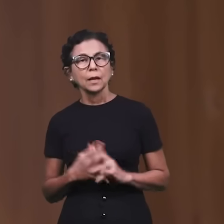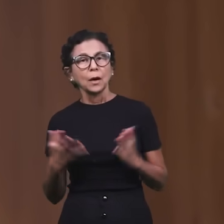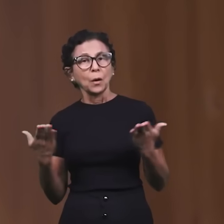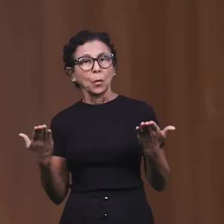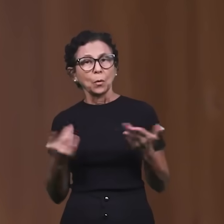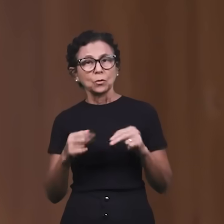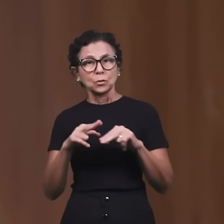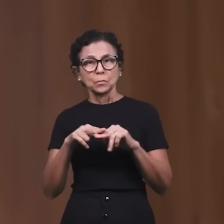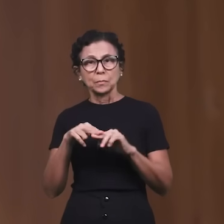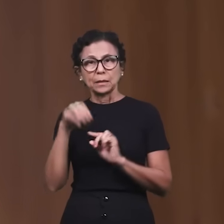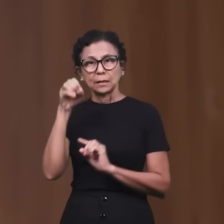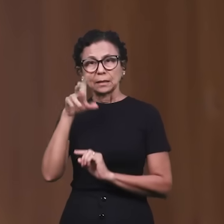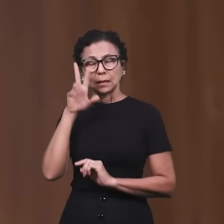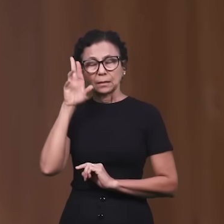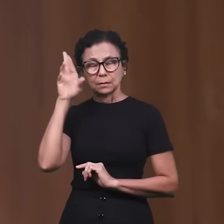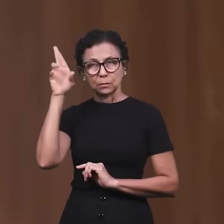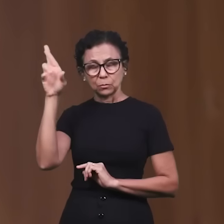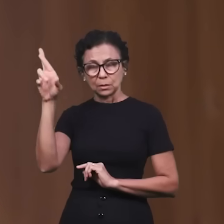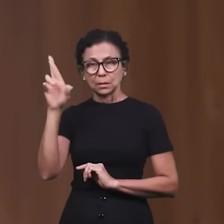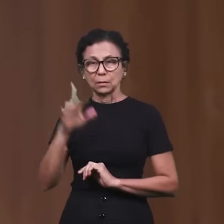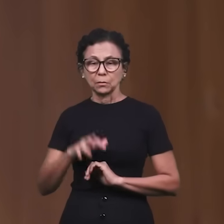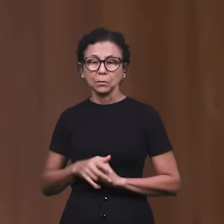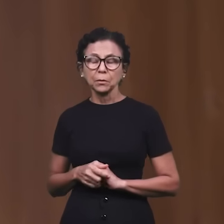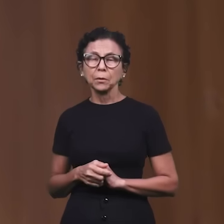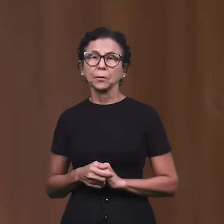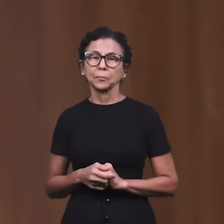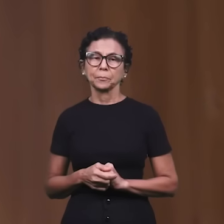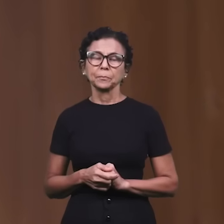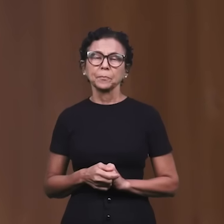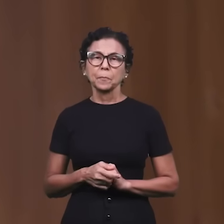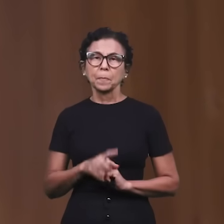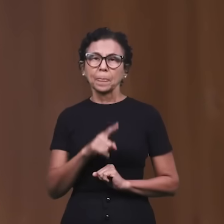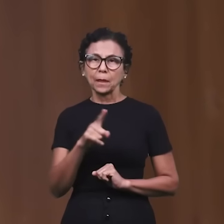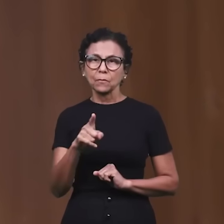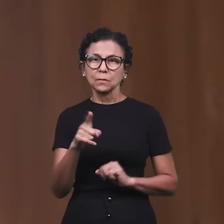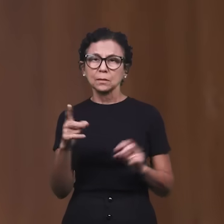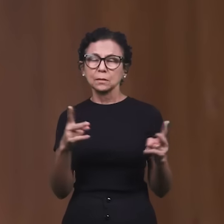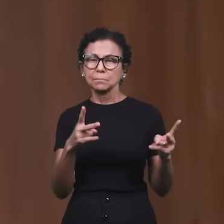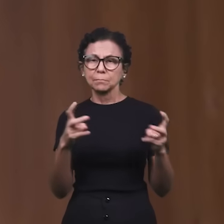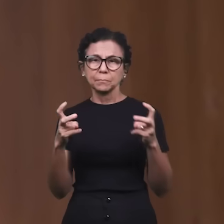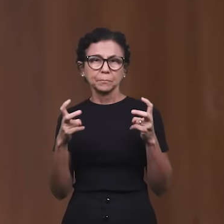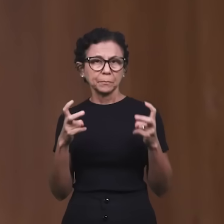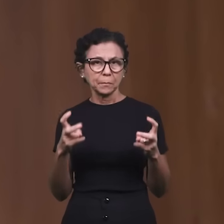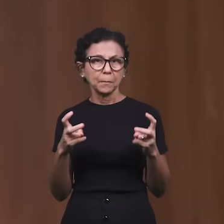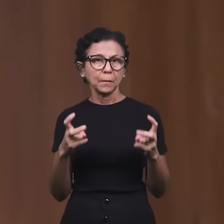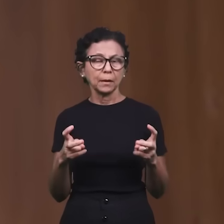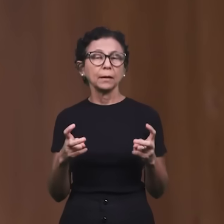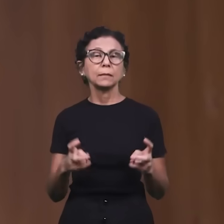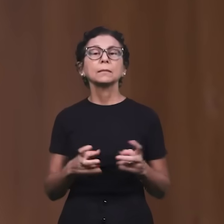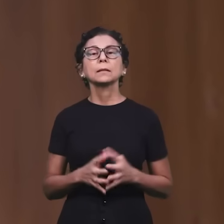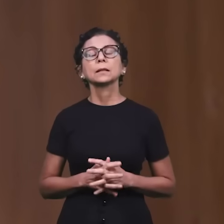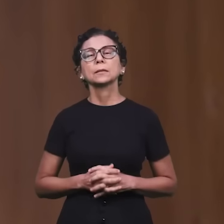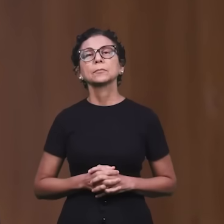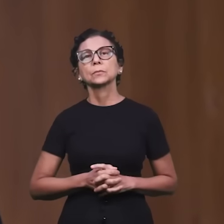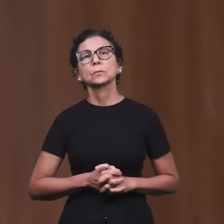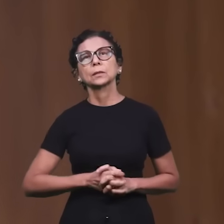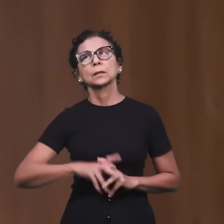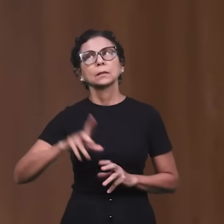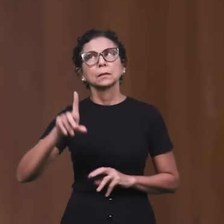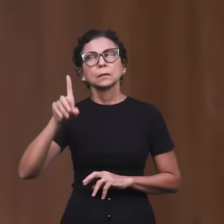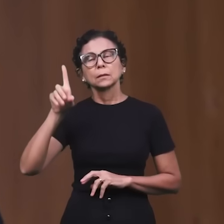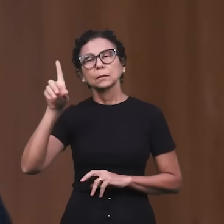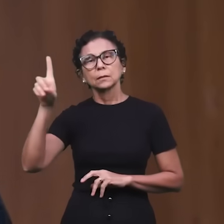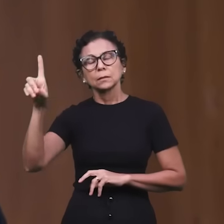debaixo da graça de Deus e as famílias que estão assistindo, perceber isso e observar que